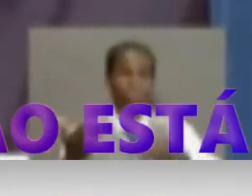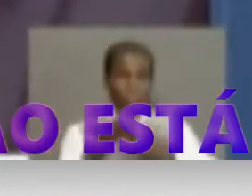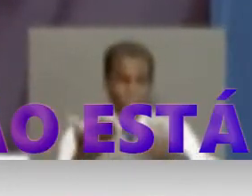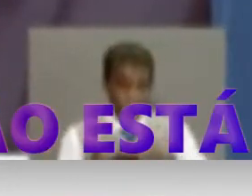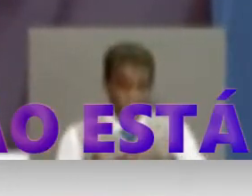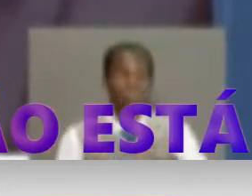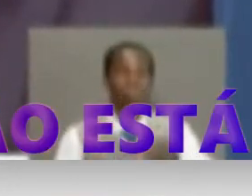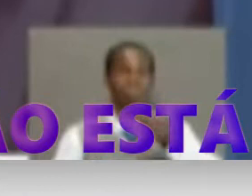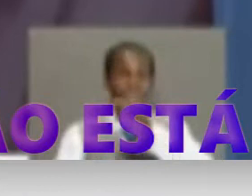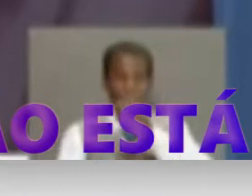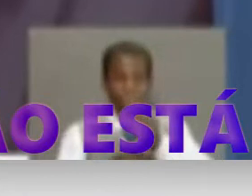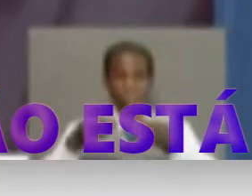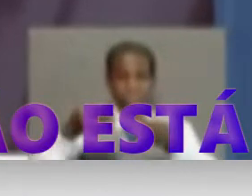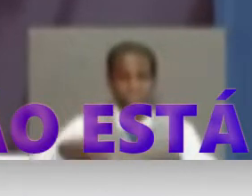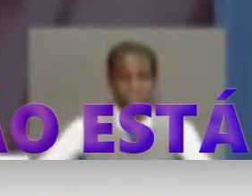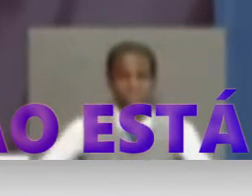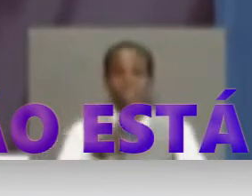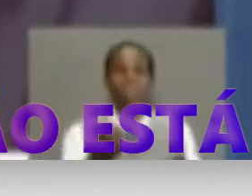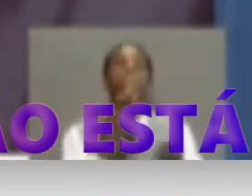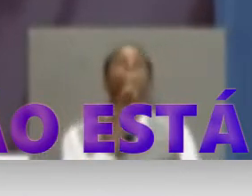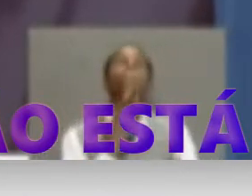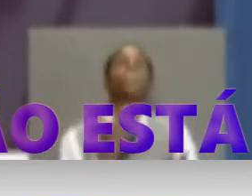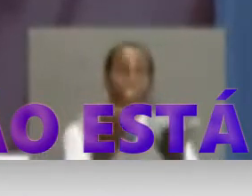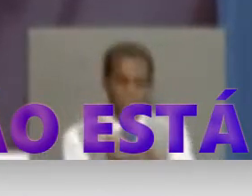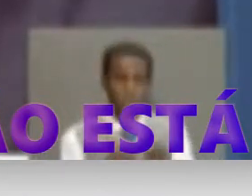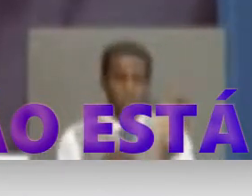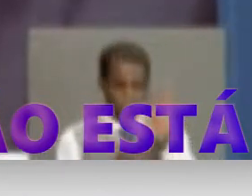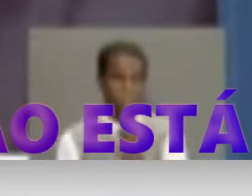Ora, se, por um lado, eu ao ler o acórdão pensei que...